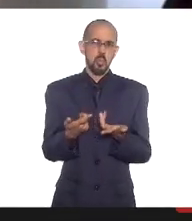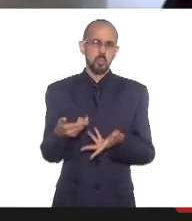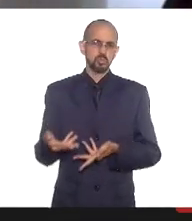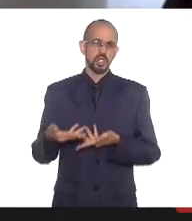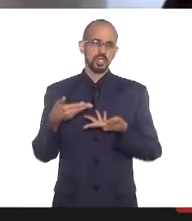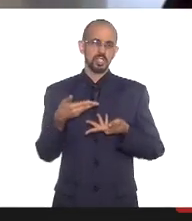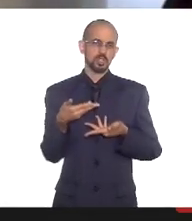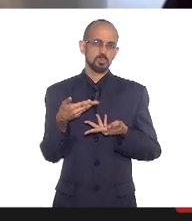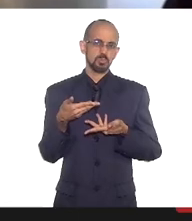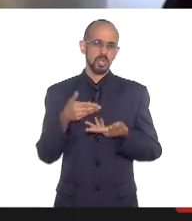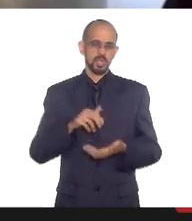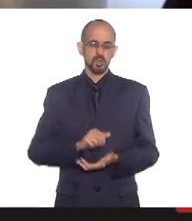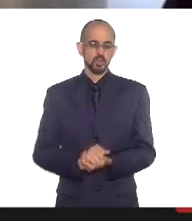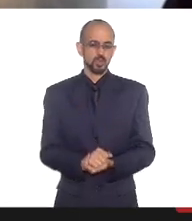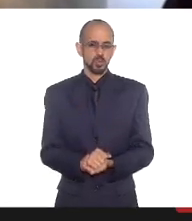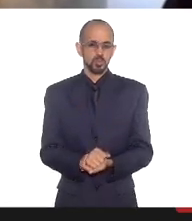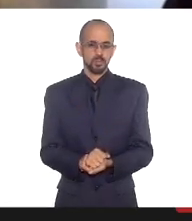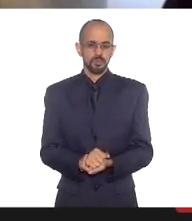atendimento